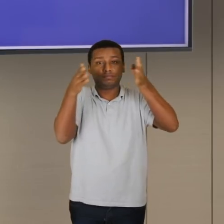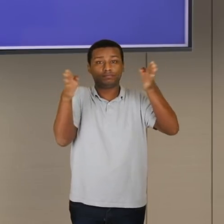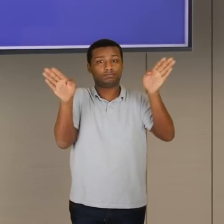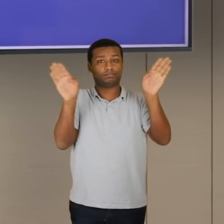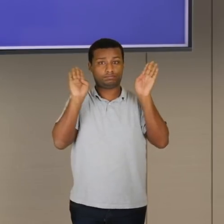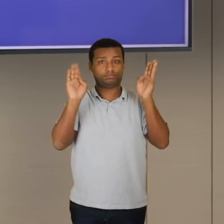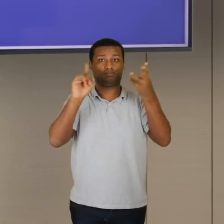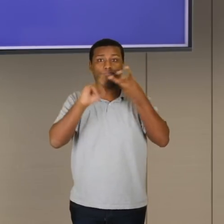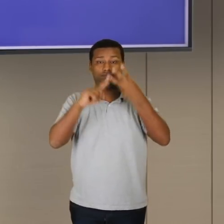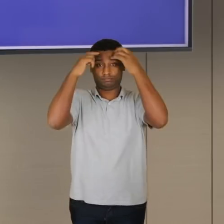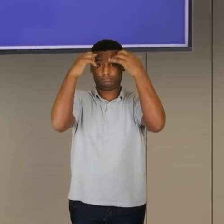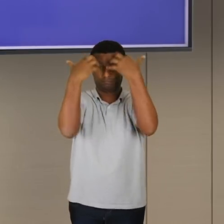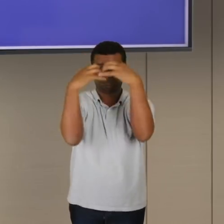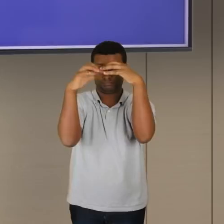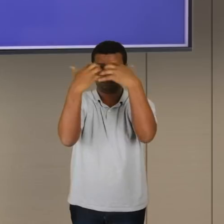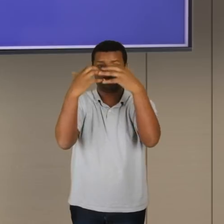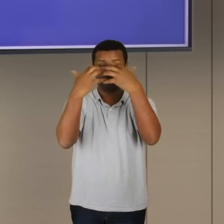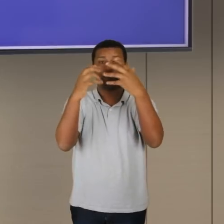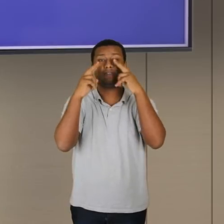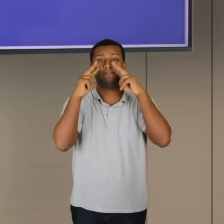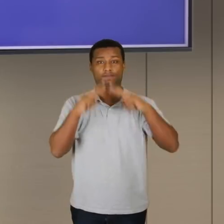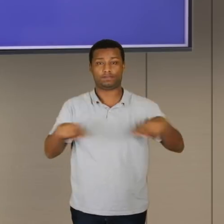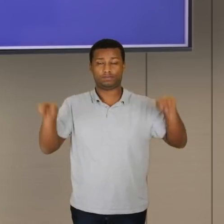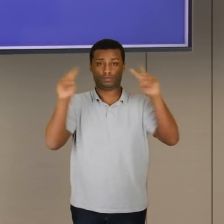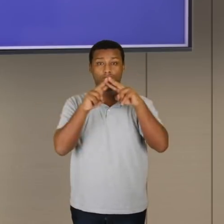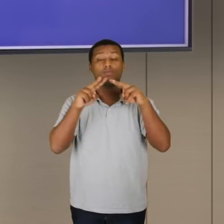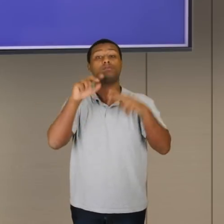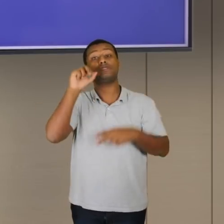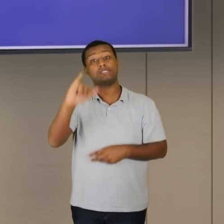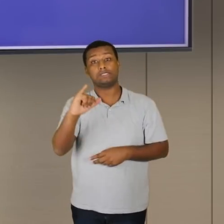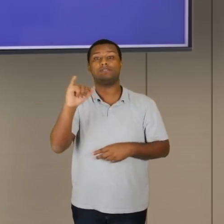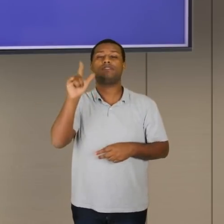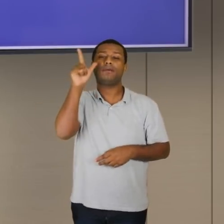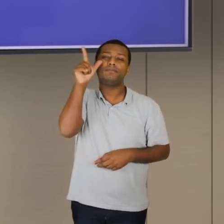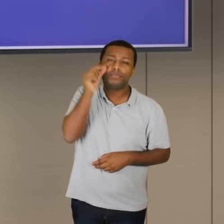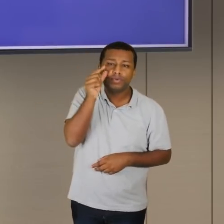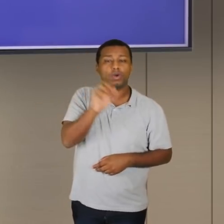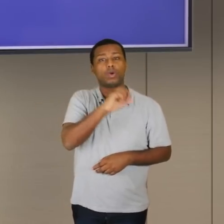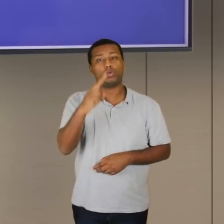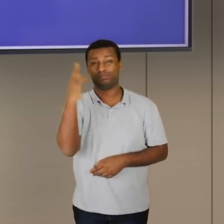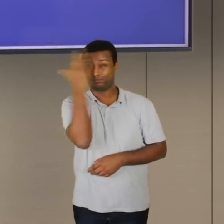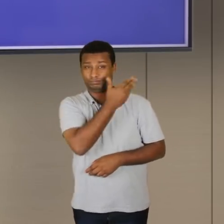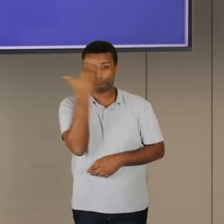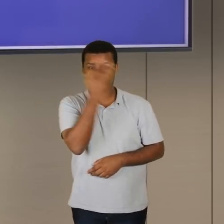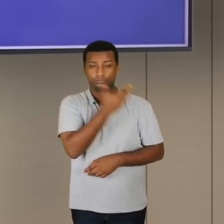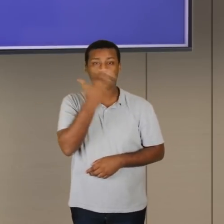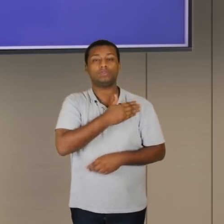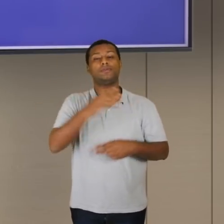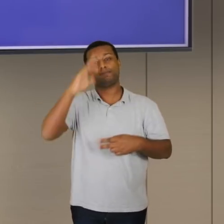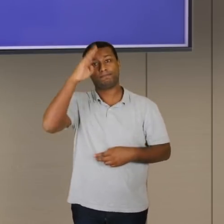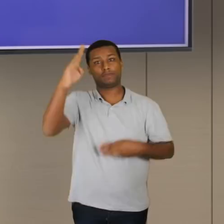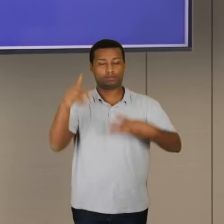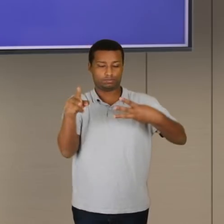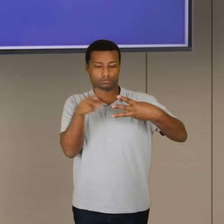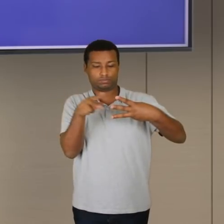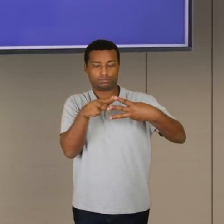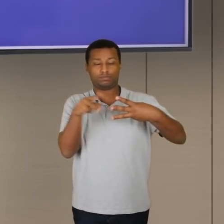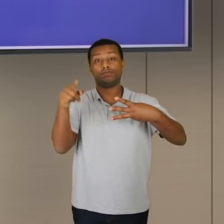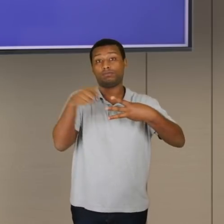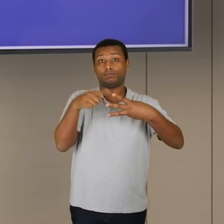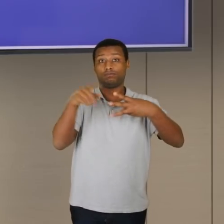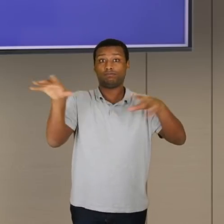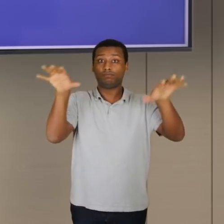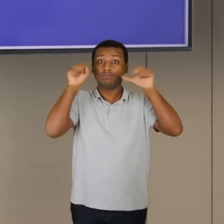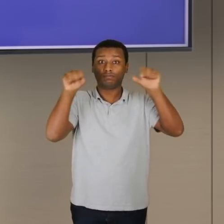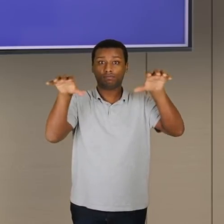não consegue ter uma funcionalidade geral. Mas ela consegue algumas atividades em casa, num ambiente mais fechado,